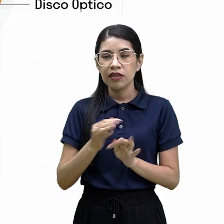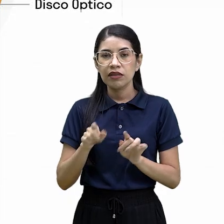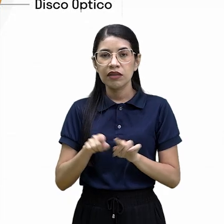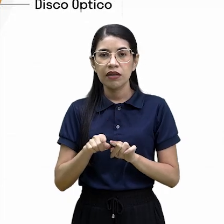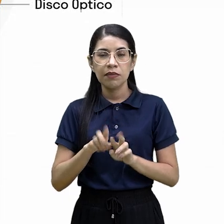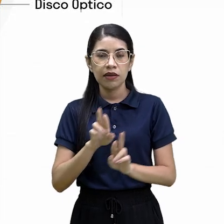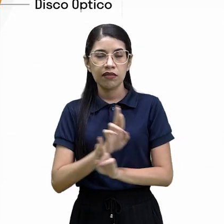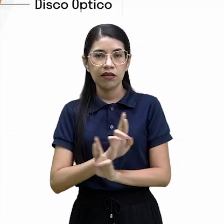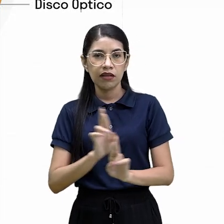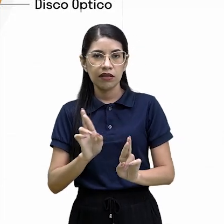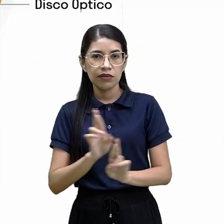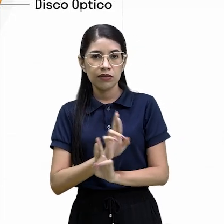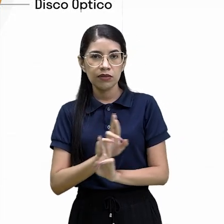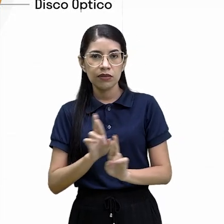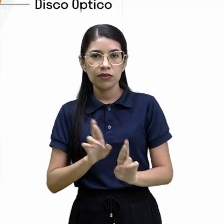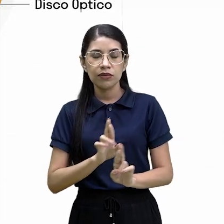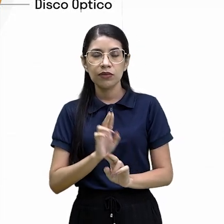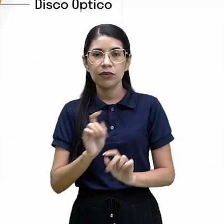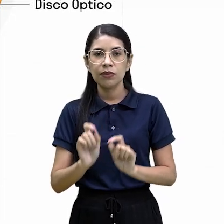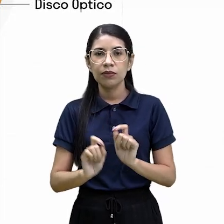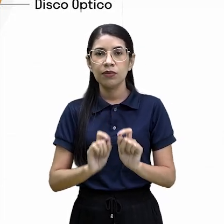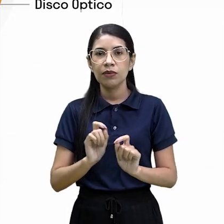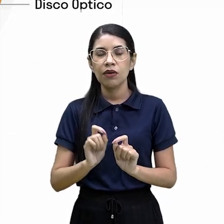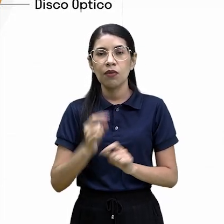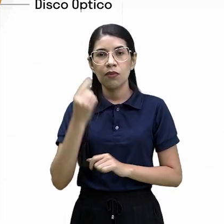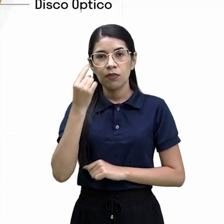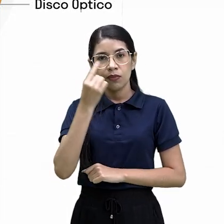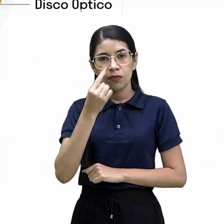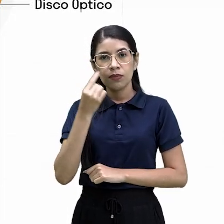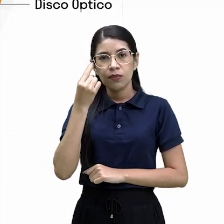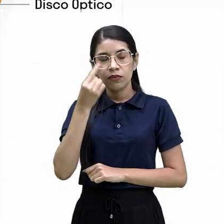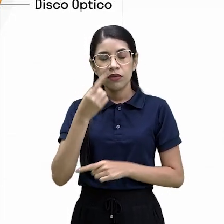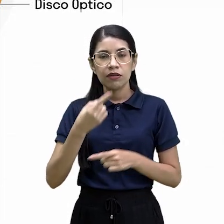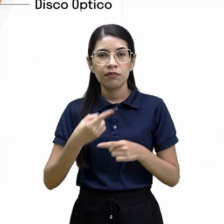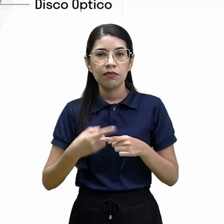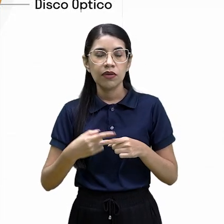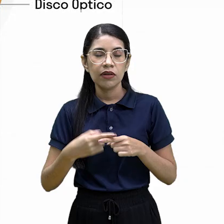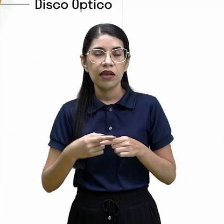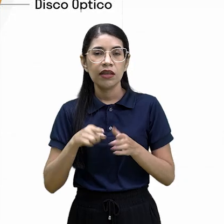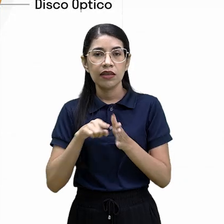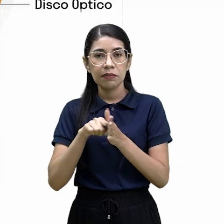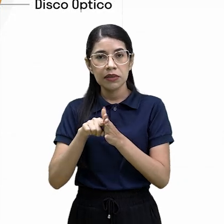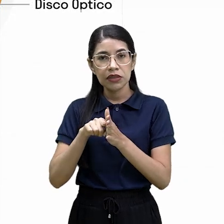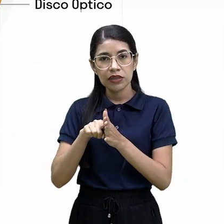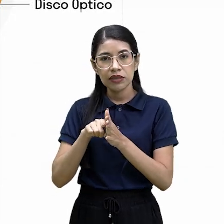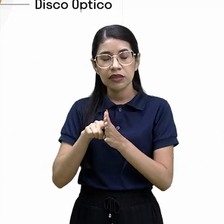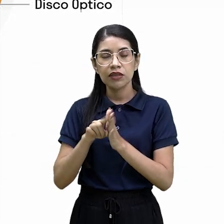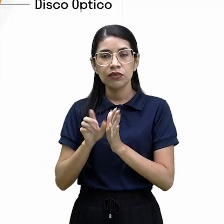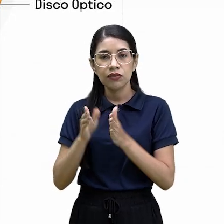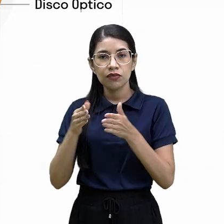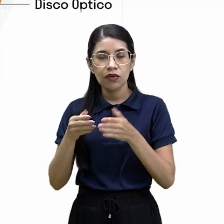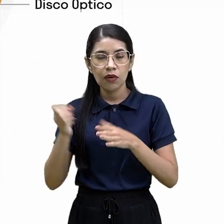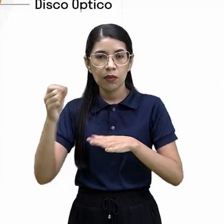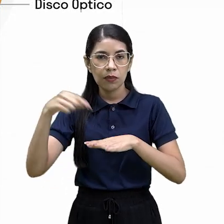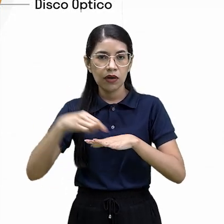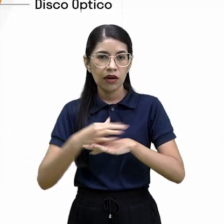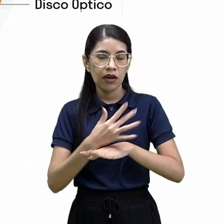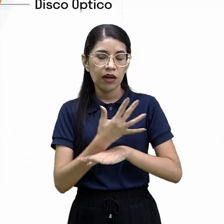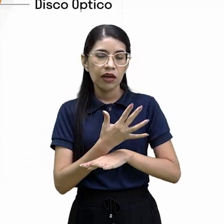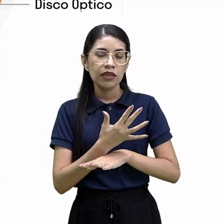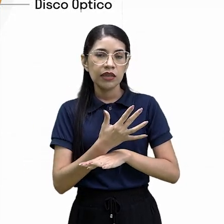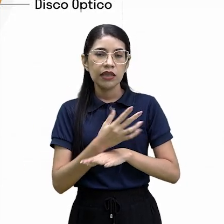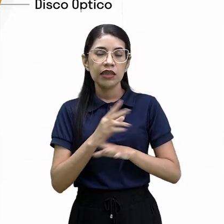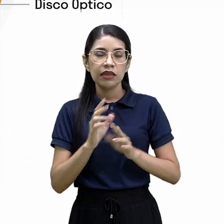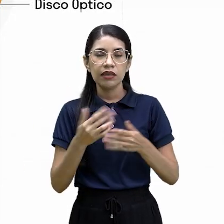está relacionada com o olho, porque ela está estudando a óptica. E ao falarmos sobre